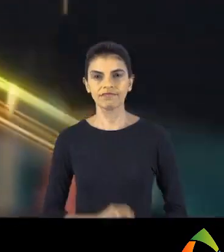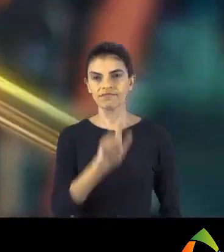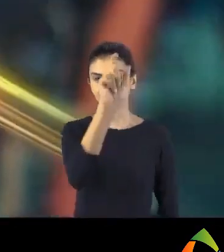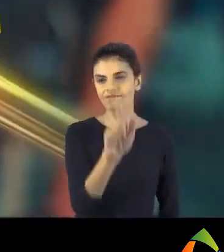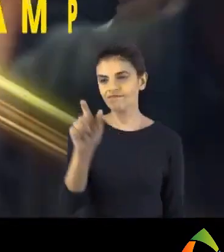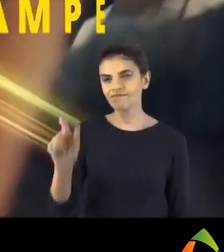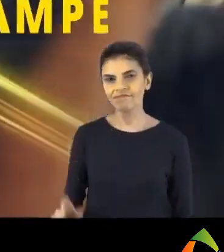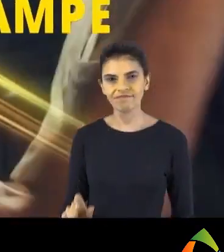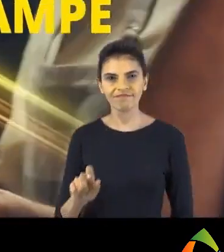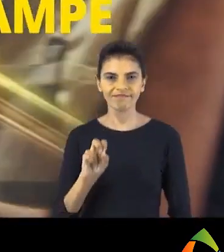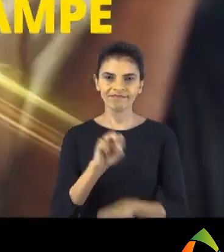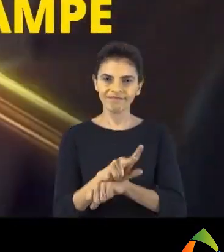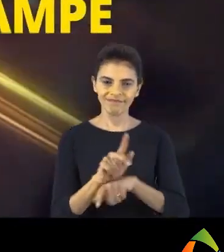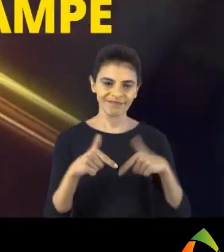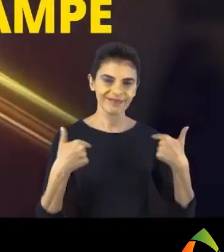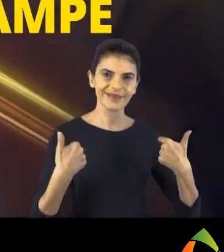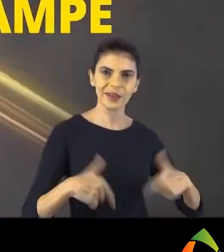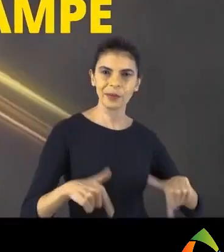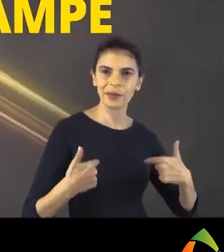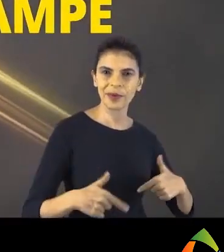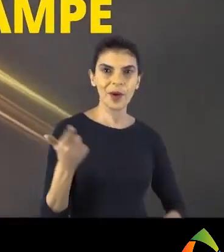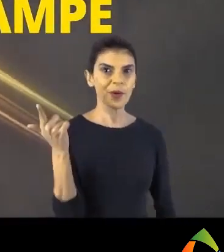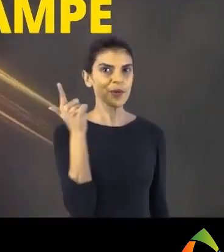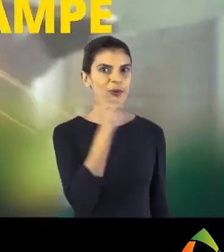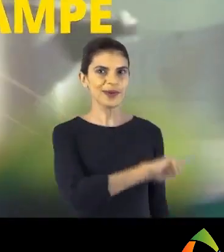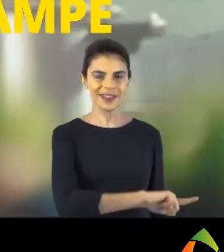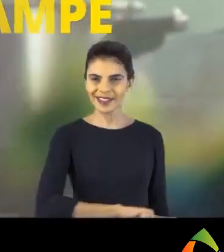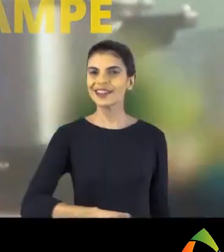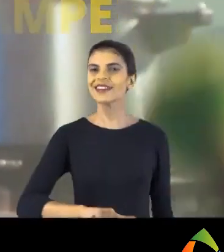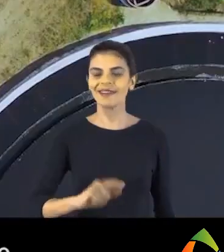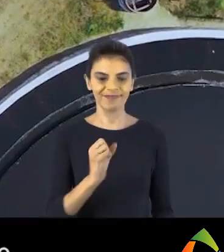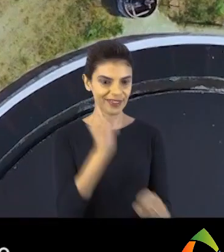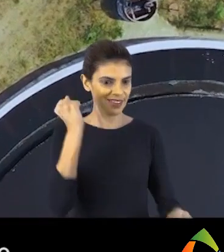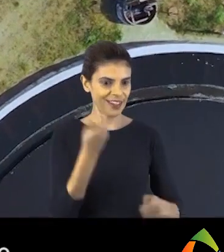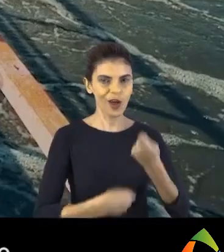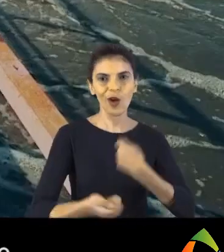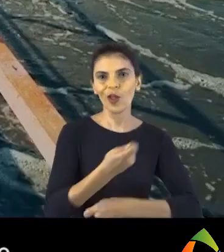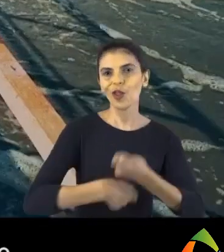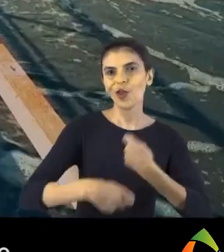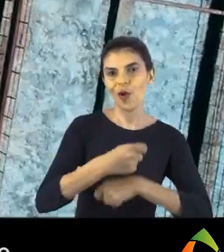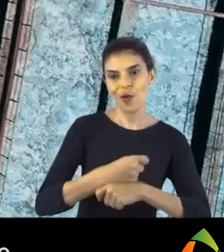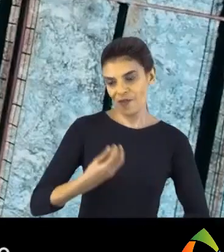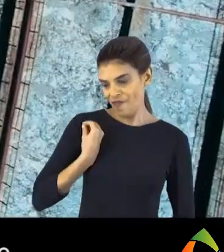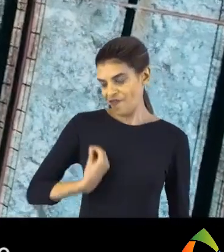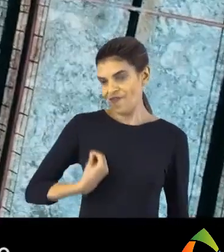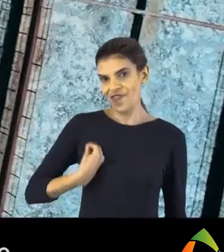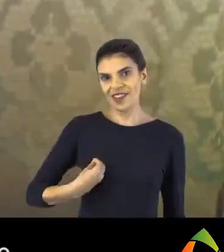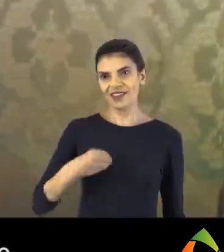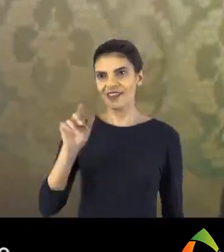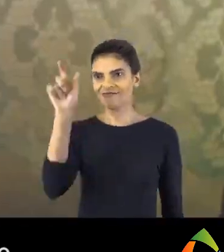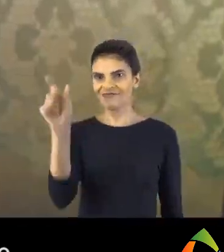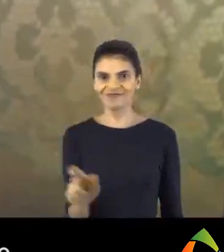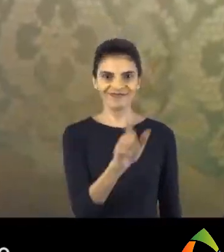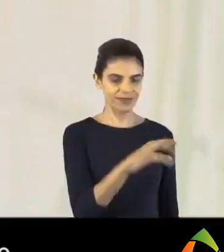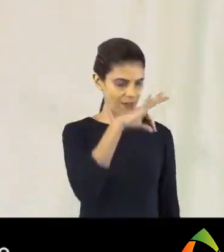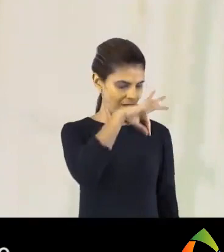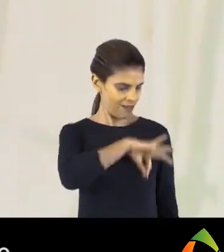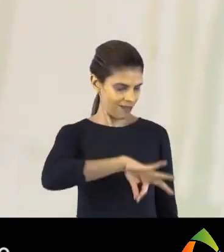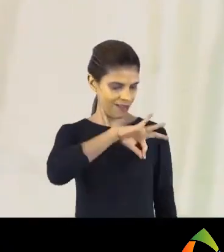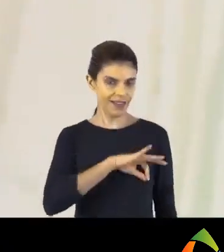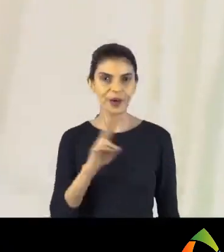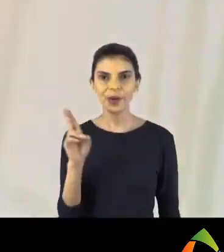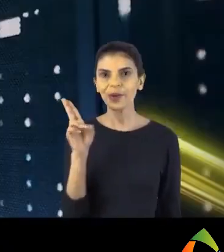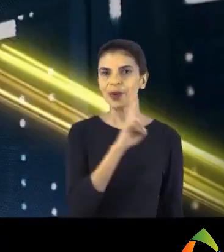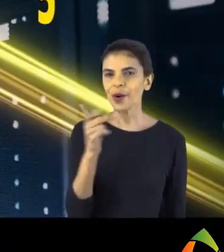Para promover o crescimento econômico e gerar empregos. Para levar melhores condições de vida para a população mais